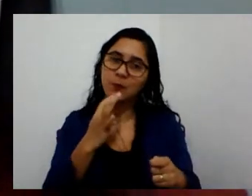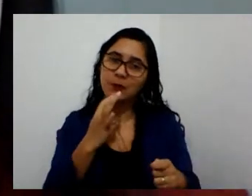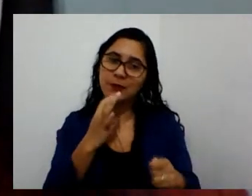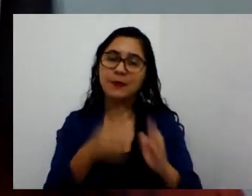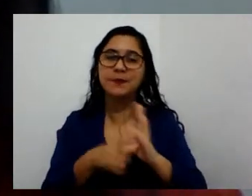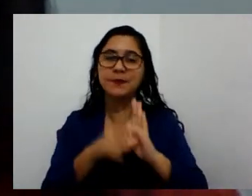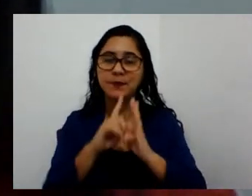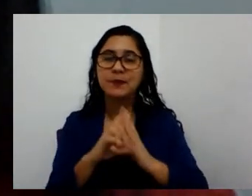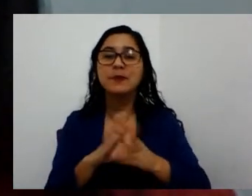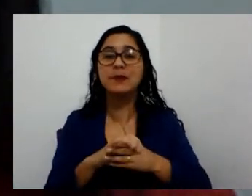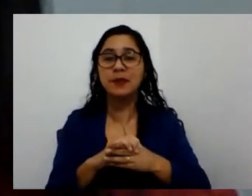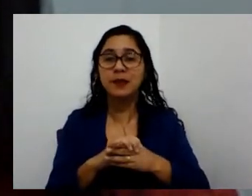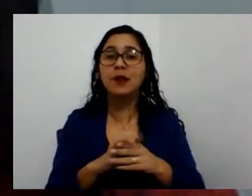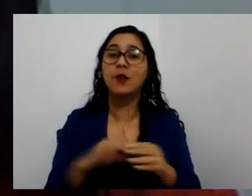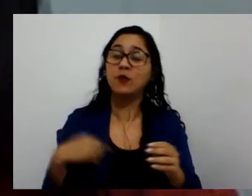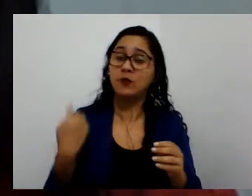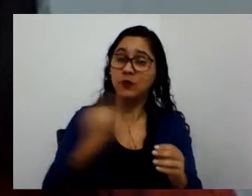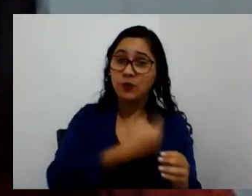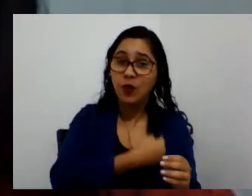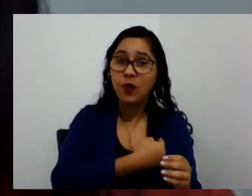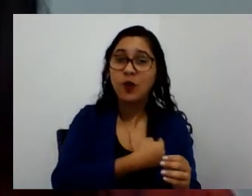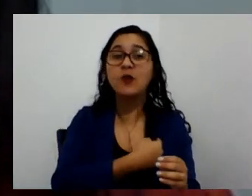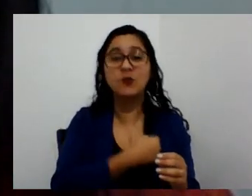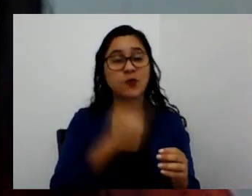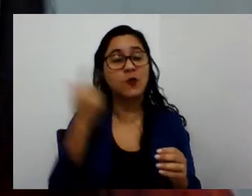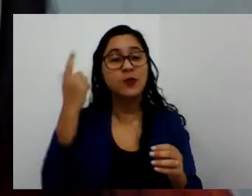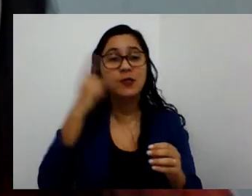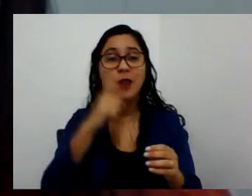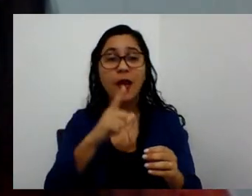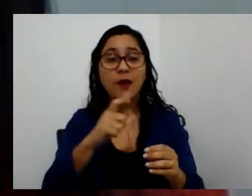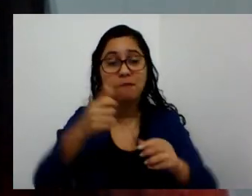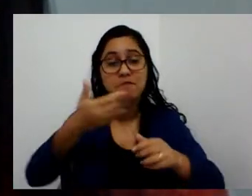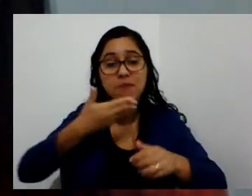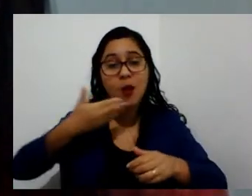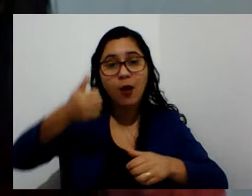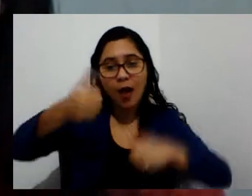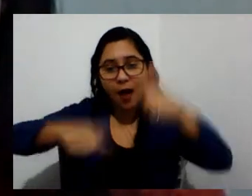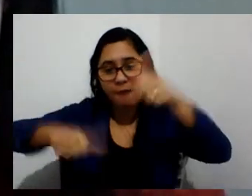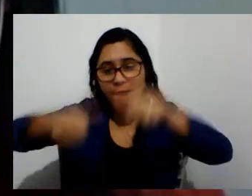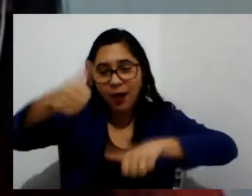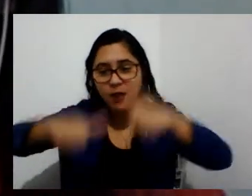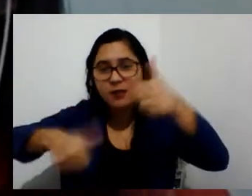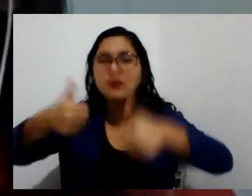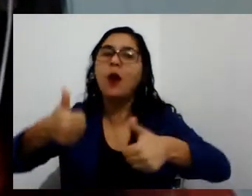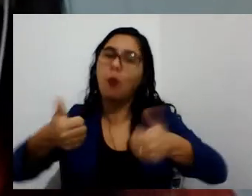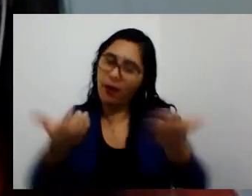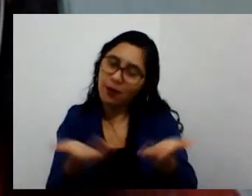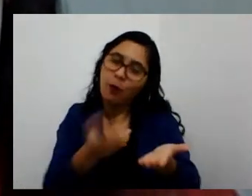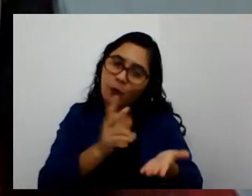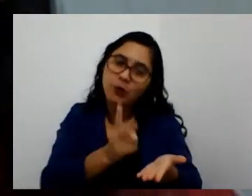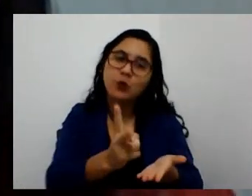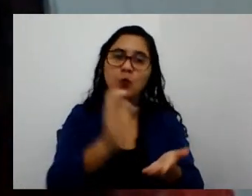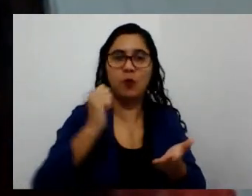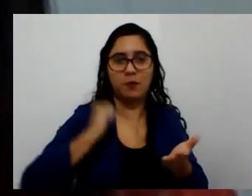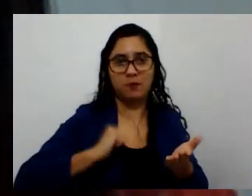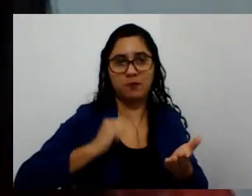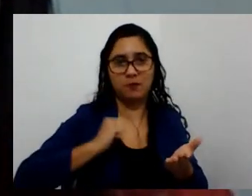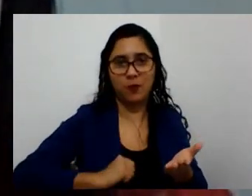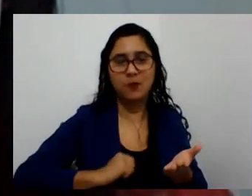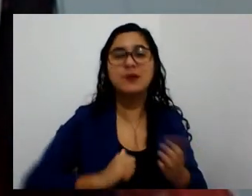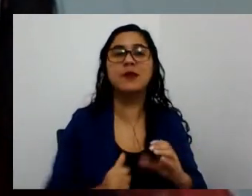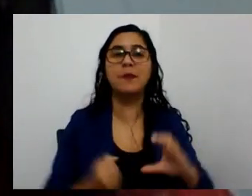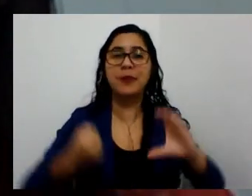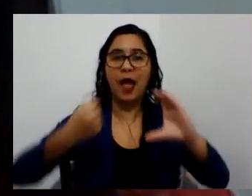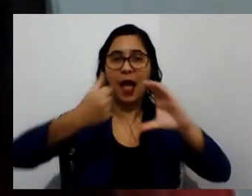com isso a gente consegue melhorar essas avaliações e garantir a permanência das bolsas. Esses cortes que a CAPES fez,